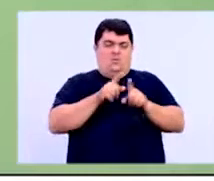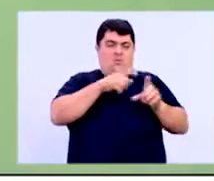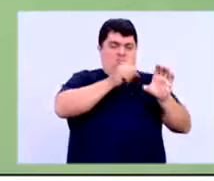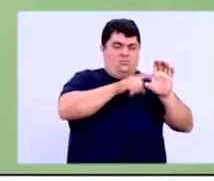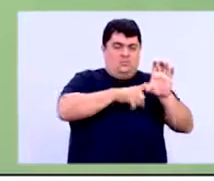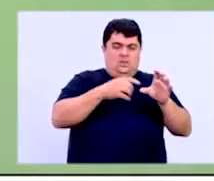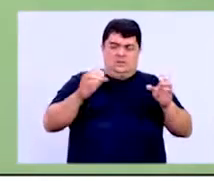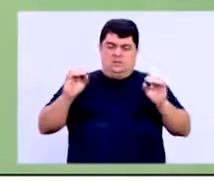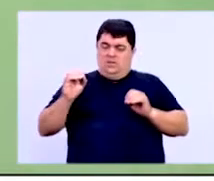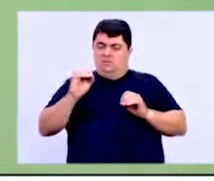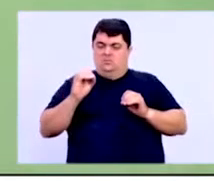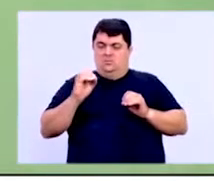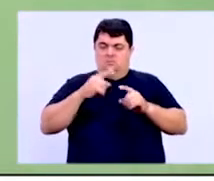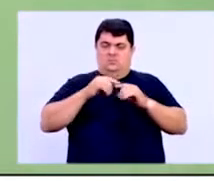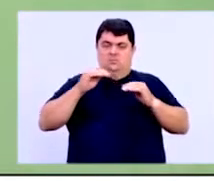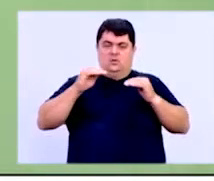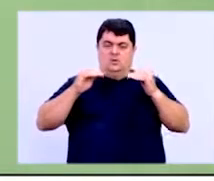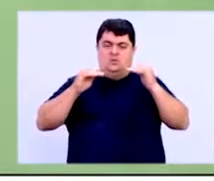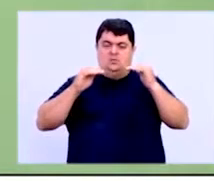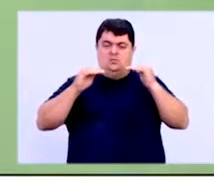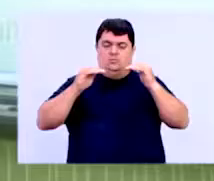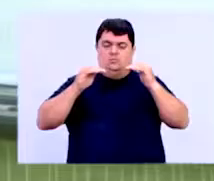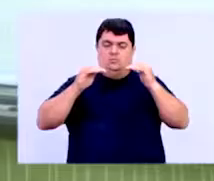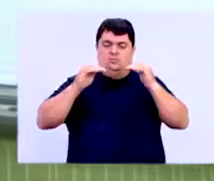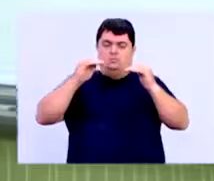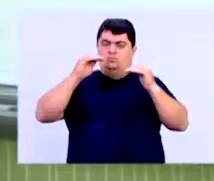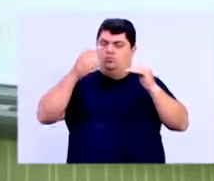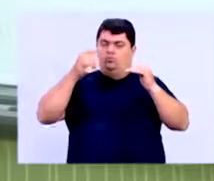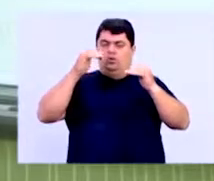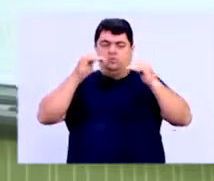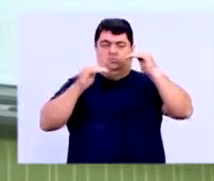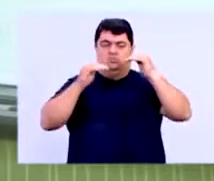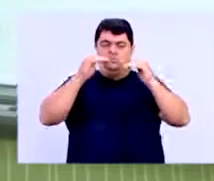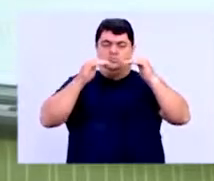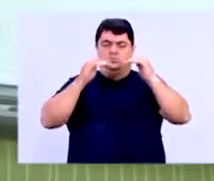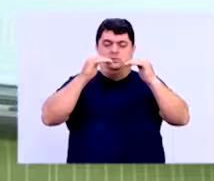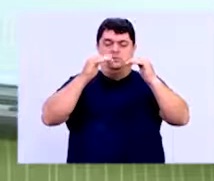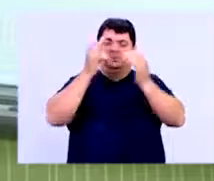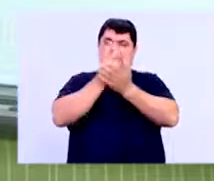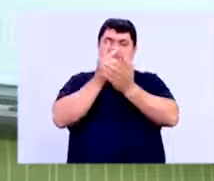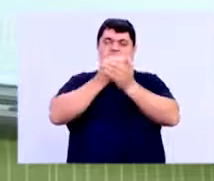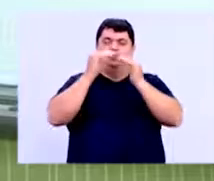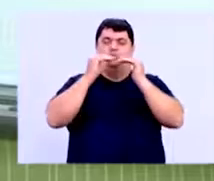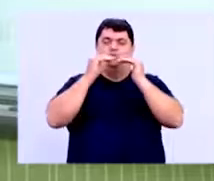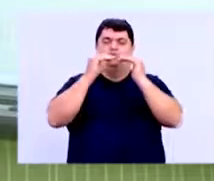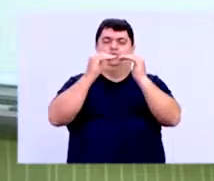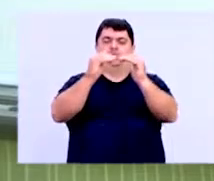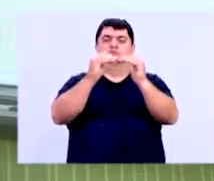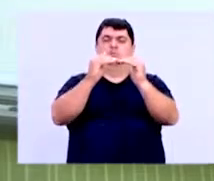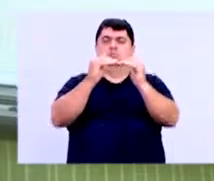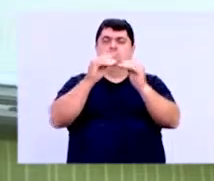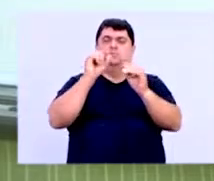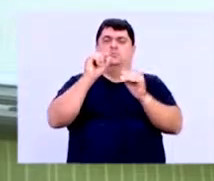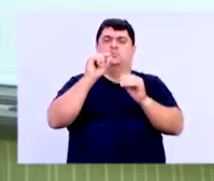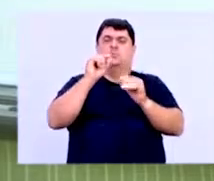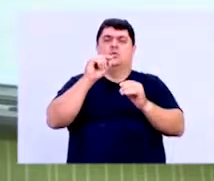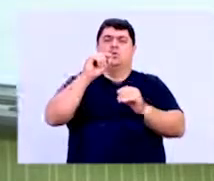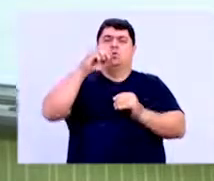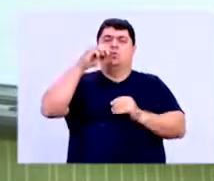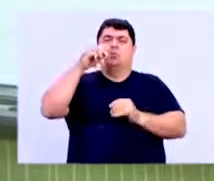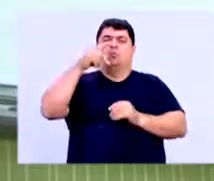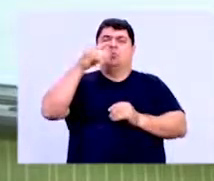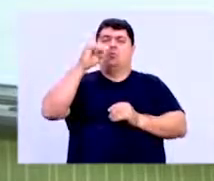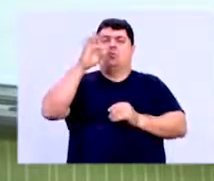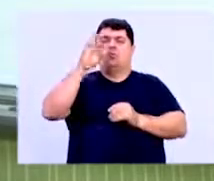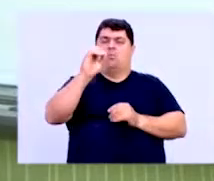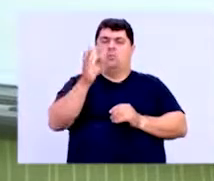Ponto de equilíbrio, professor. O senhor já botou outra coisa. É, mais uma matéria. Fácil, fácil. O que é o ponto de equilíbrio?